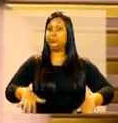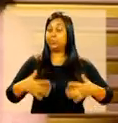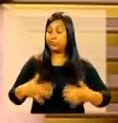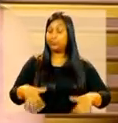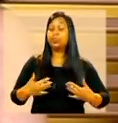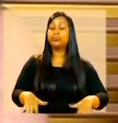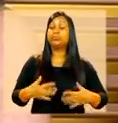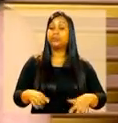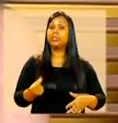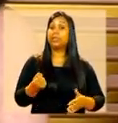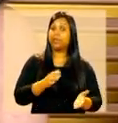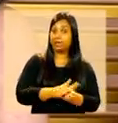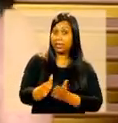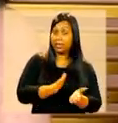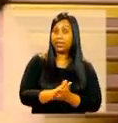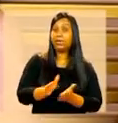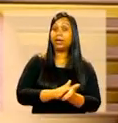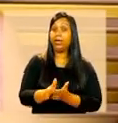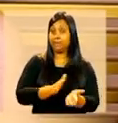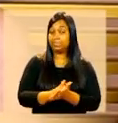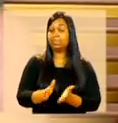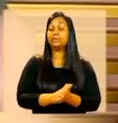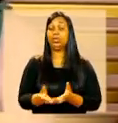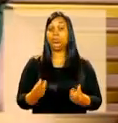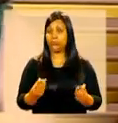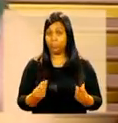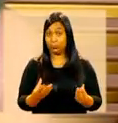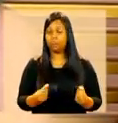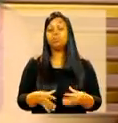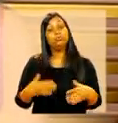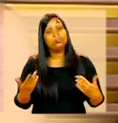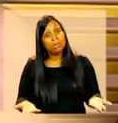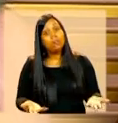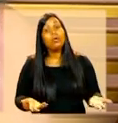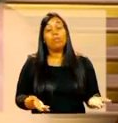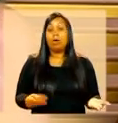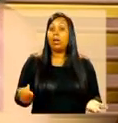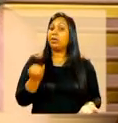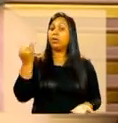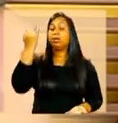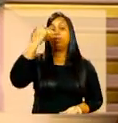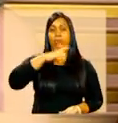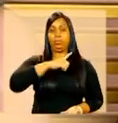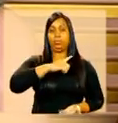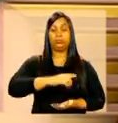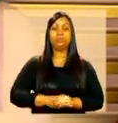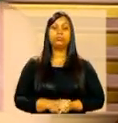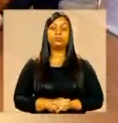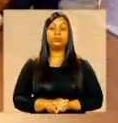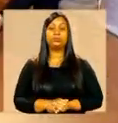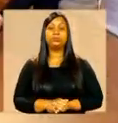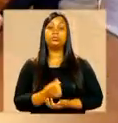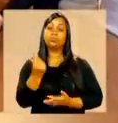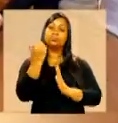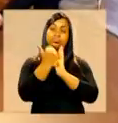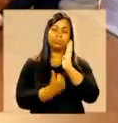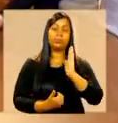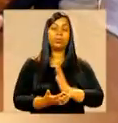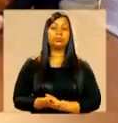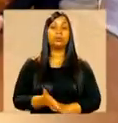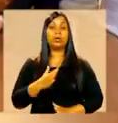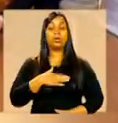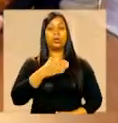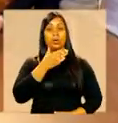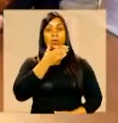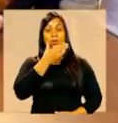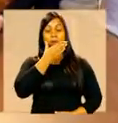teria, assim, passado por maus bocados, entendeu? Então eu acho que é extremamente importante. E o custo é baixo. Meu pai